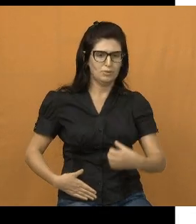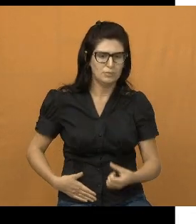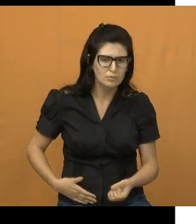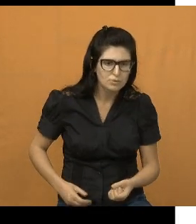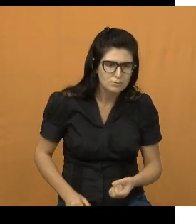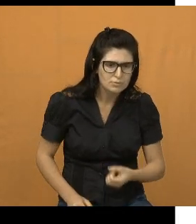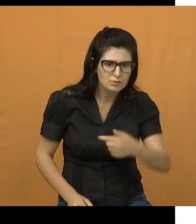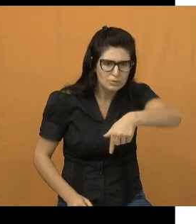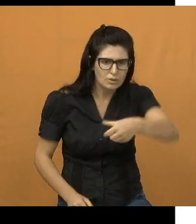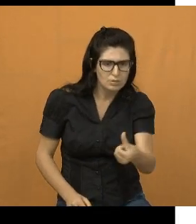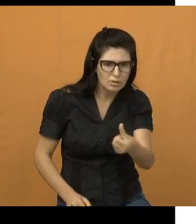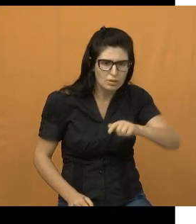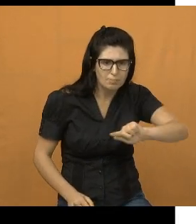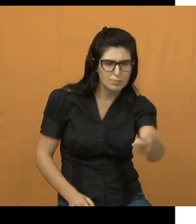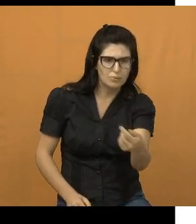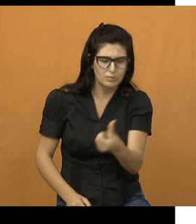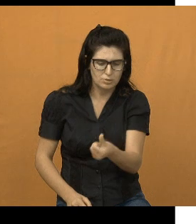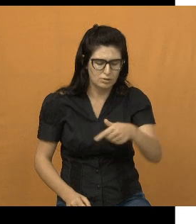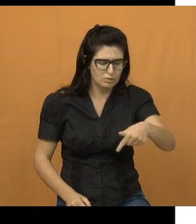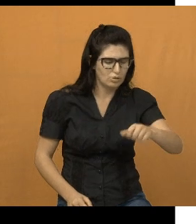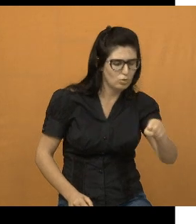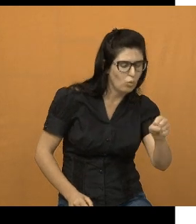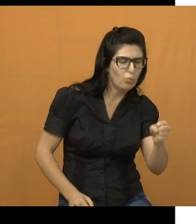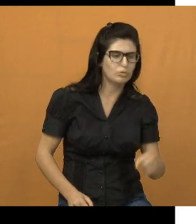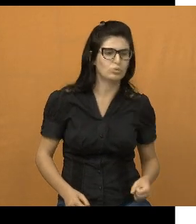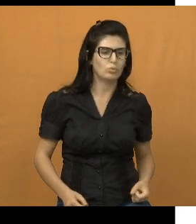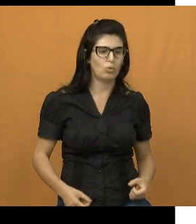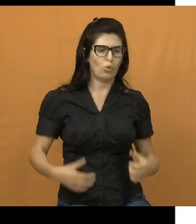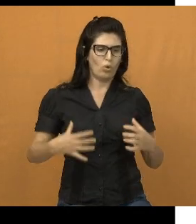76.678 exames, mamografia,